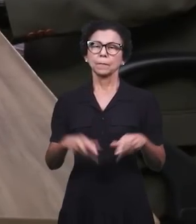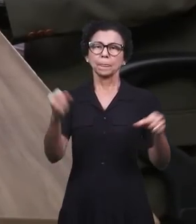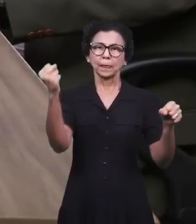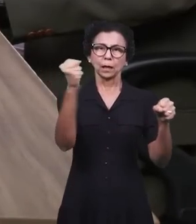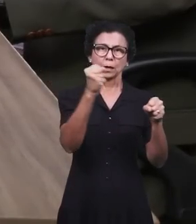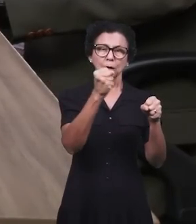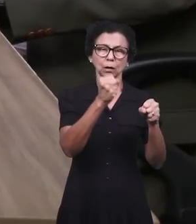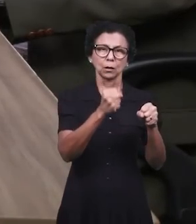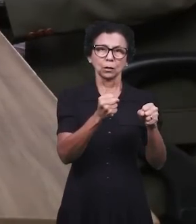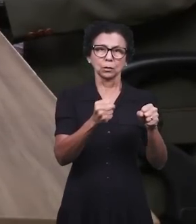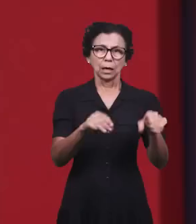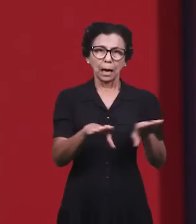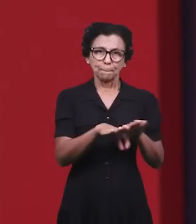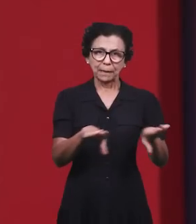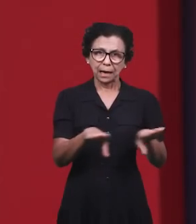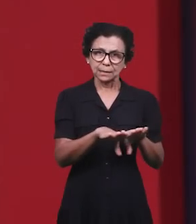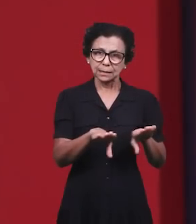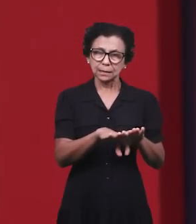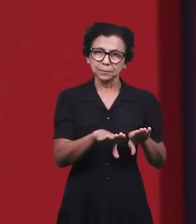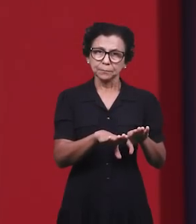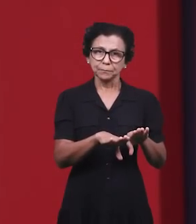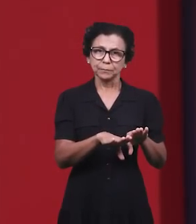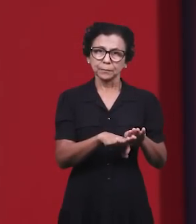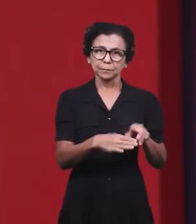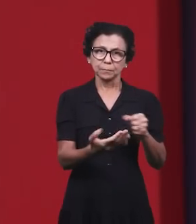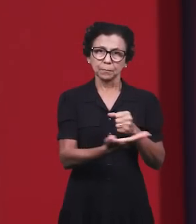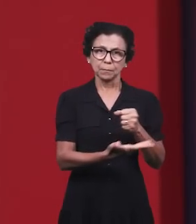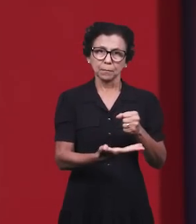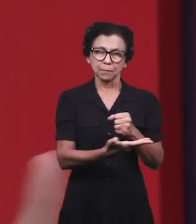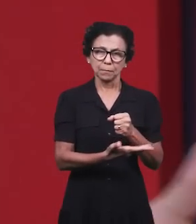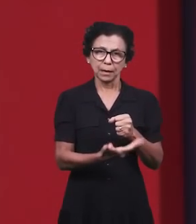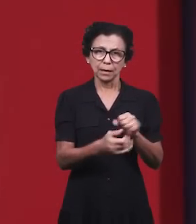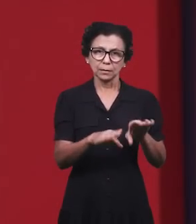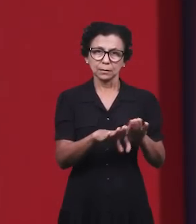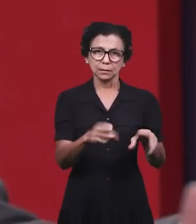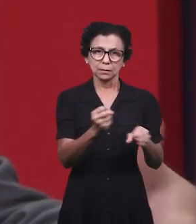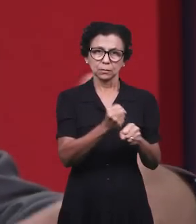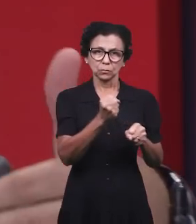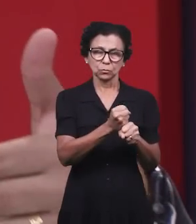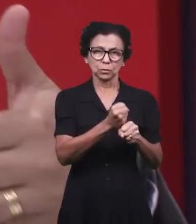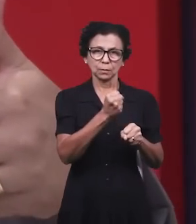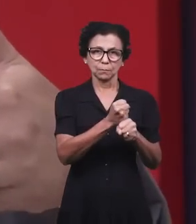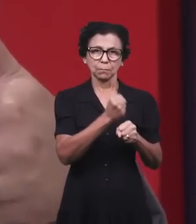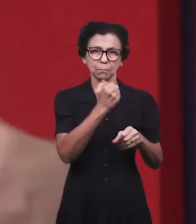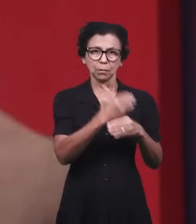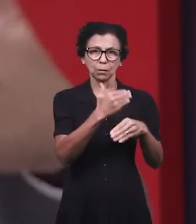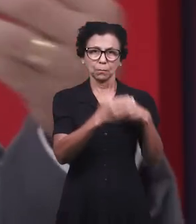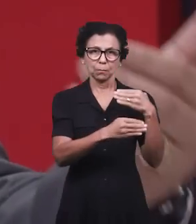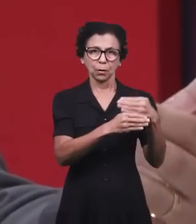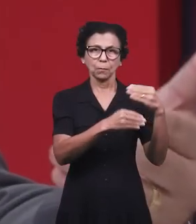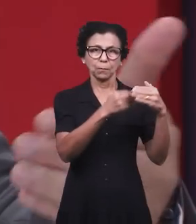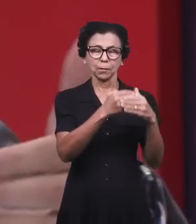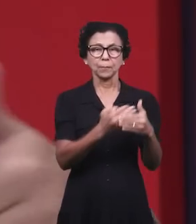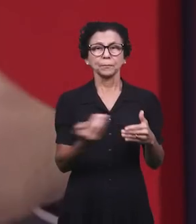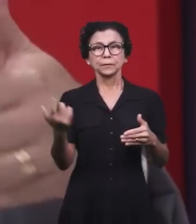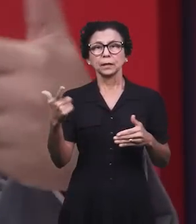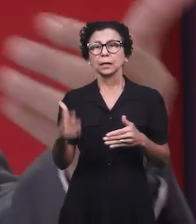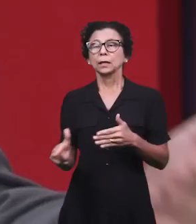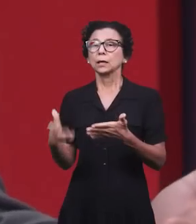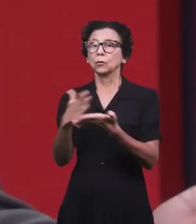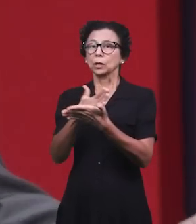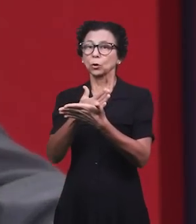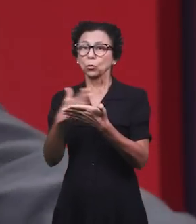reconstrução. Perfeito. A reconstrução, ela é um processo que você vai reconstruir, né? Vai